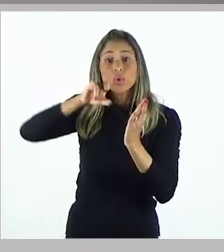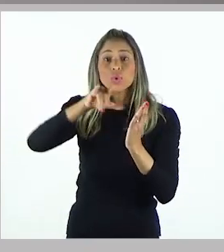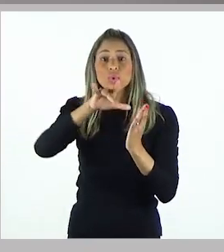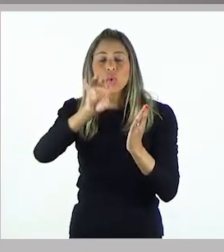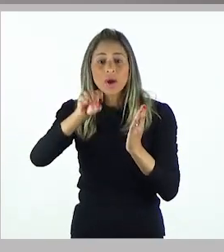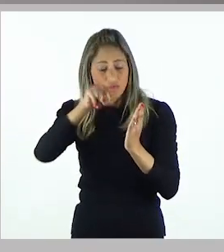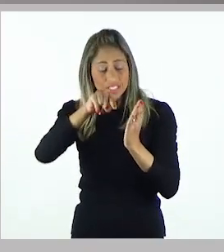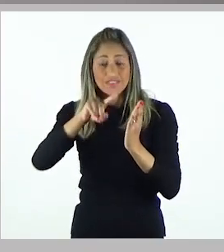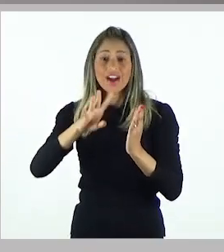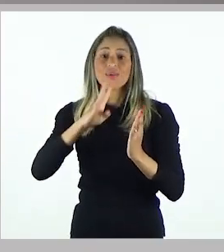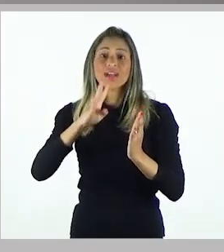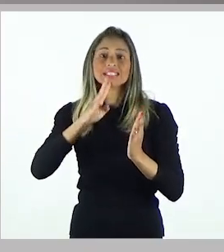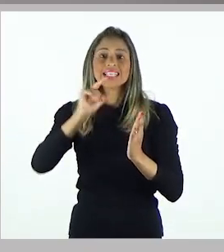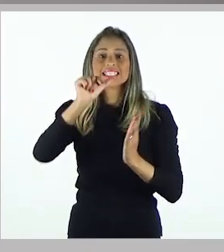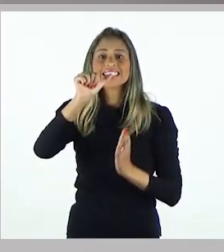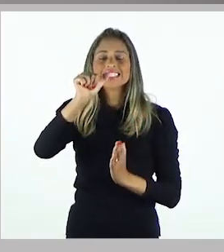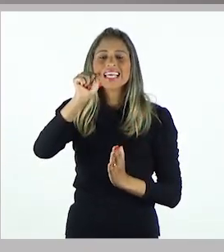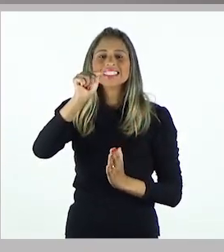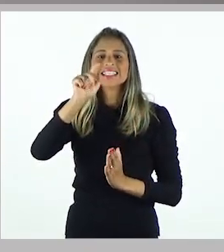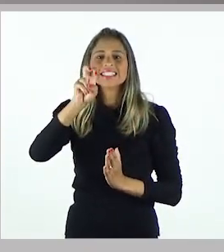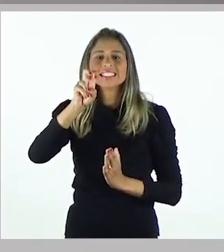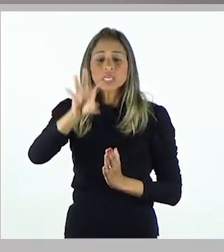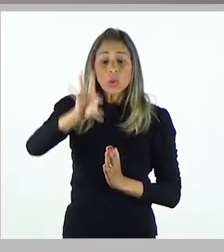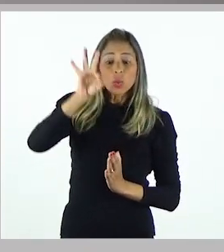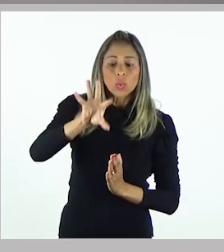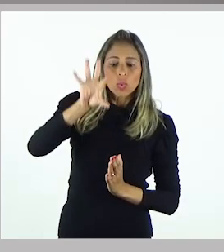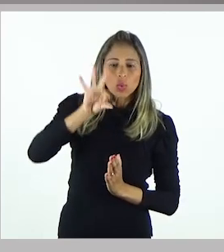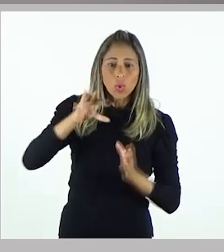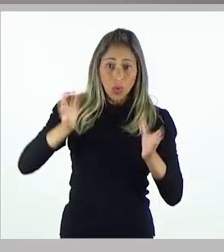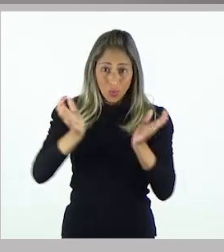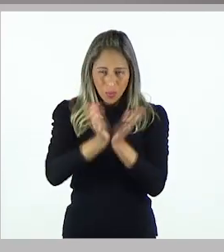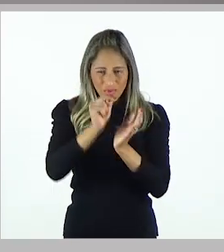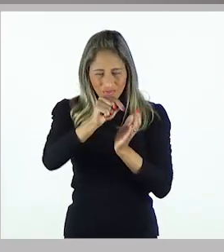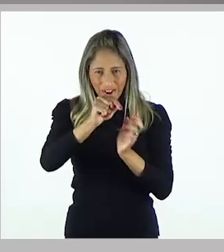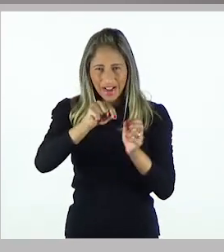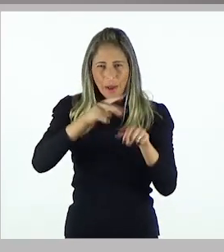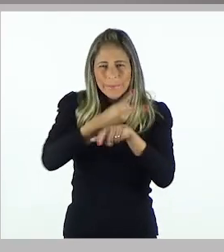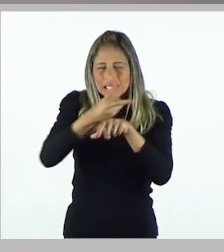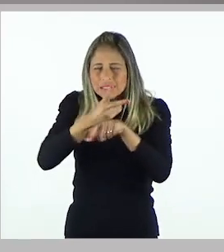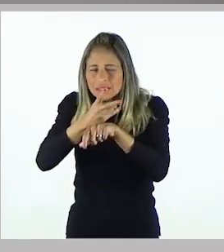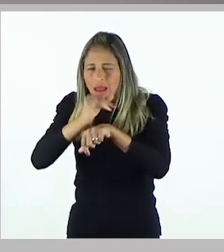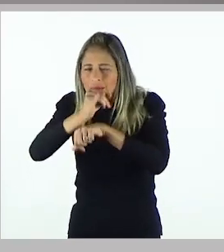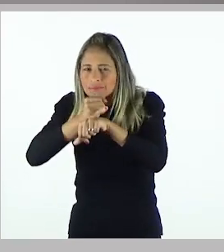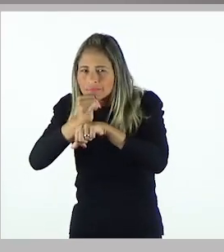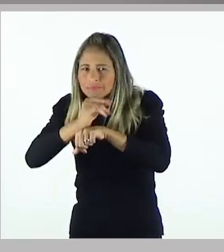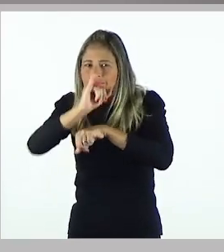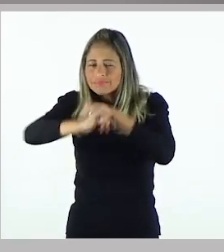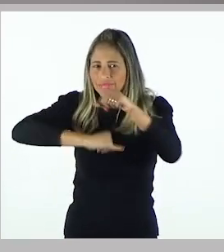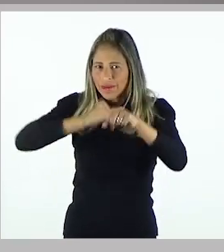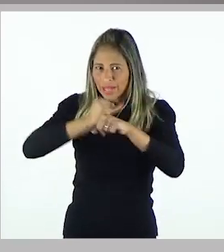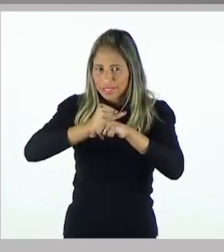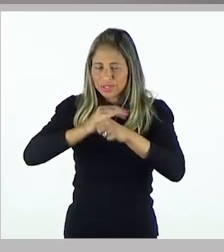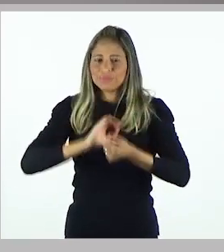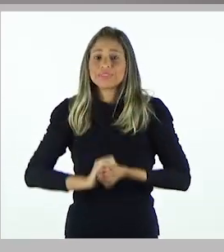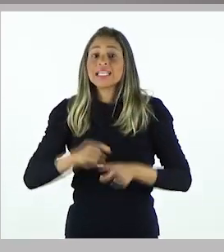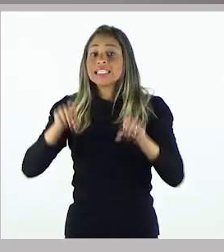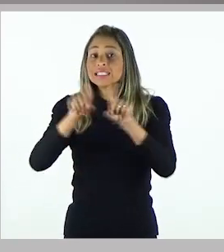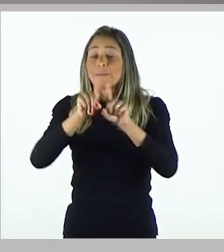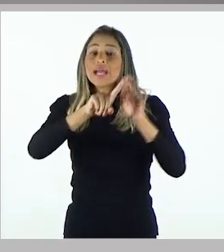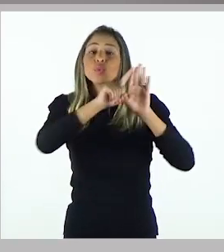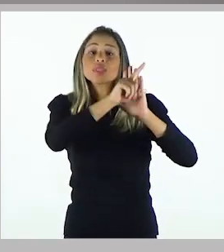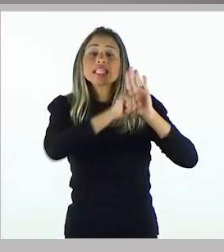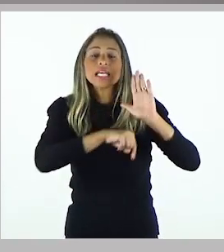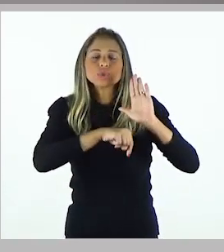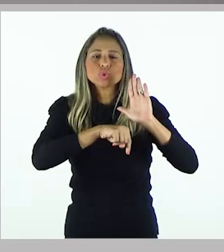conhecer esses 175 títulos selecionados pela Fundação e que estão organizados por ODS. E também